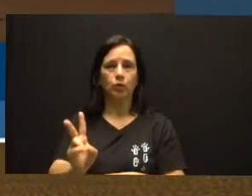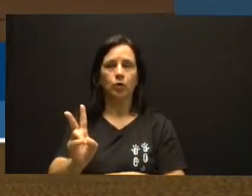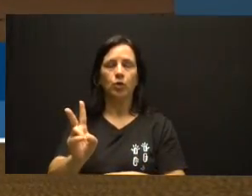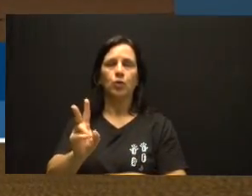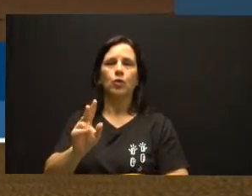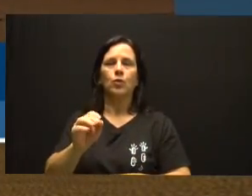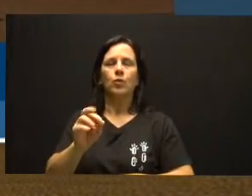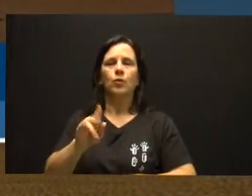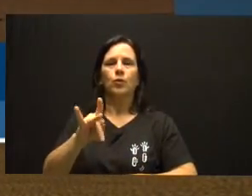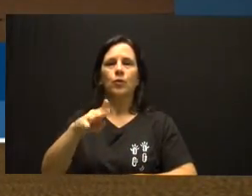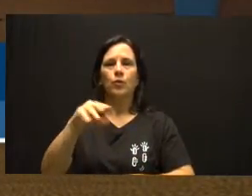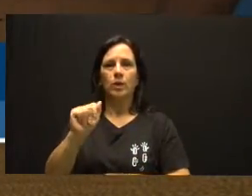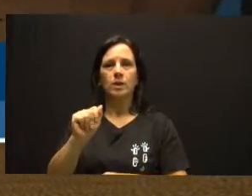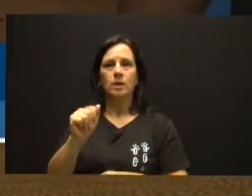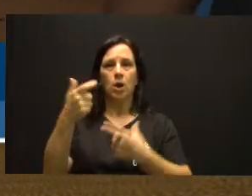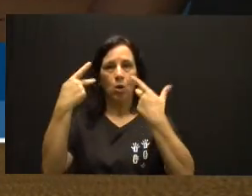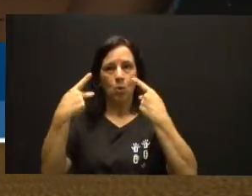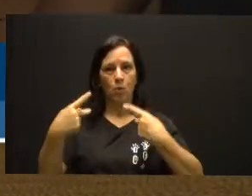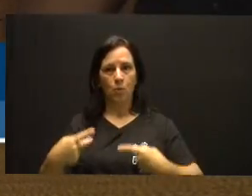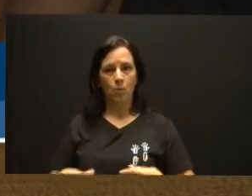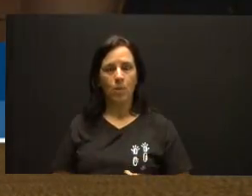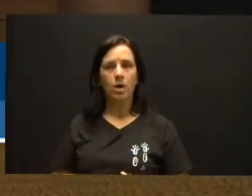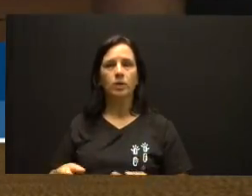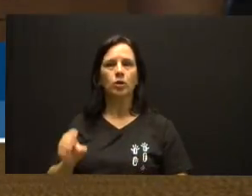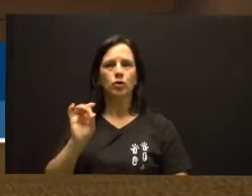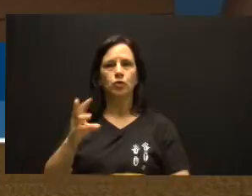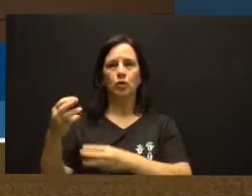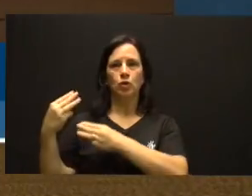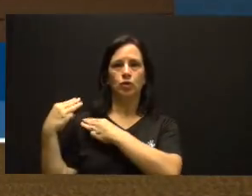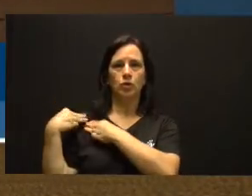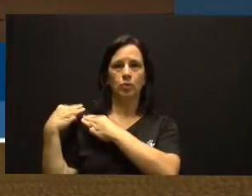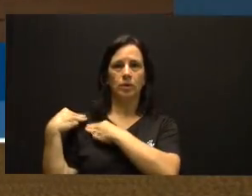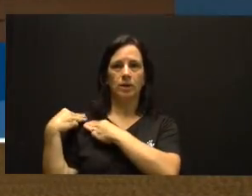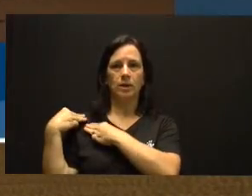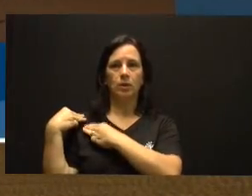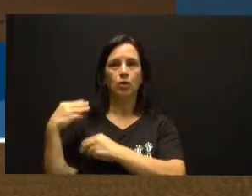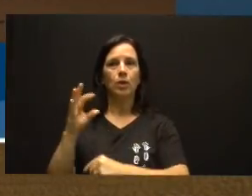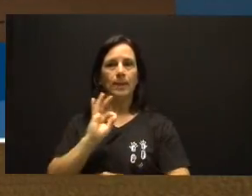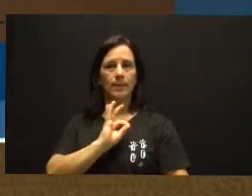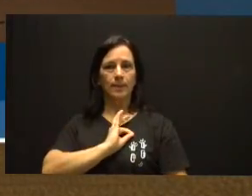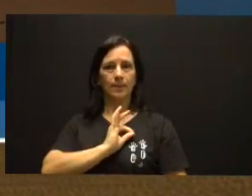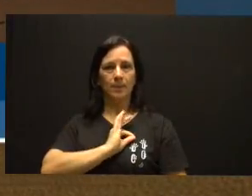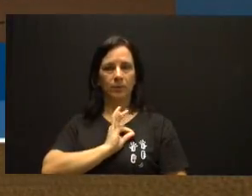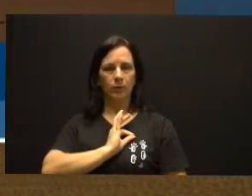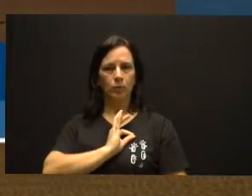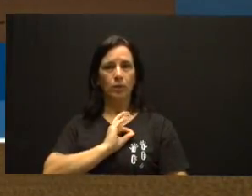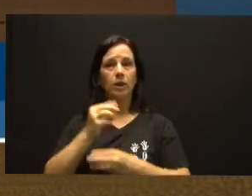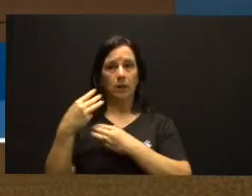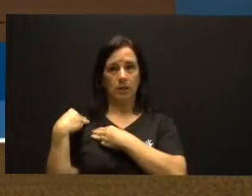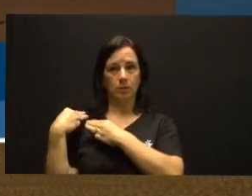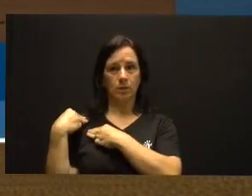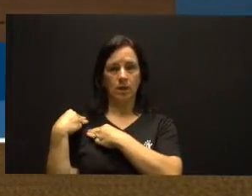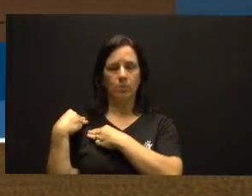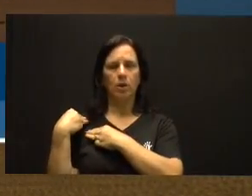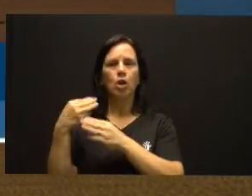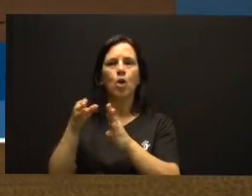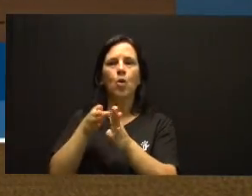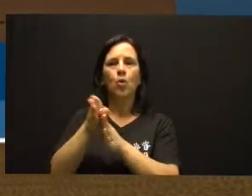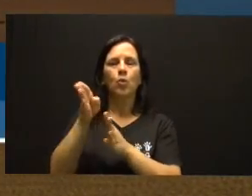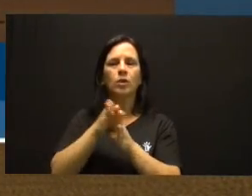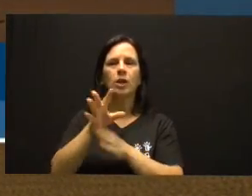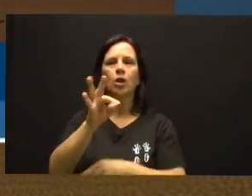física e humana fica de responsabilidade da Prefeitura Municipal. As atribuições do Conselho Tutelar